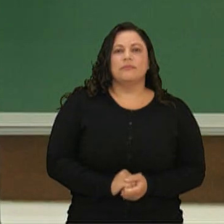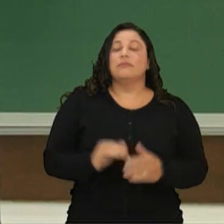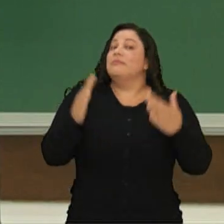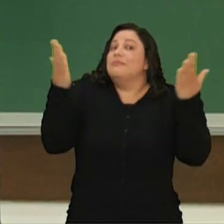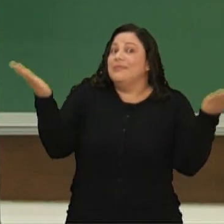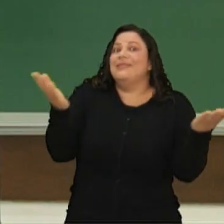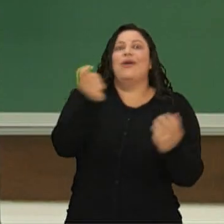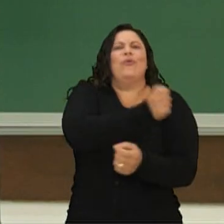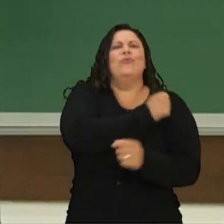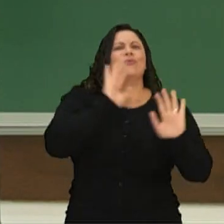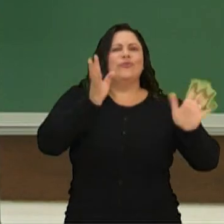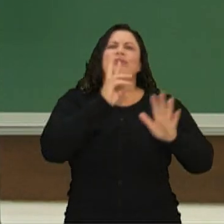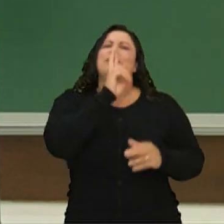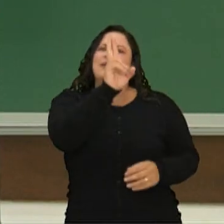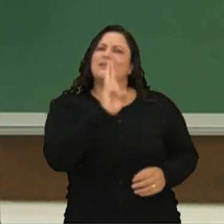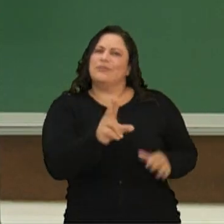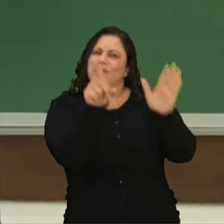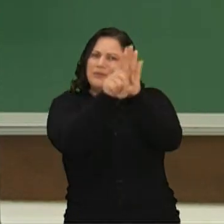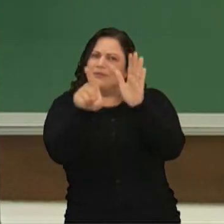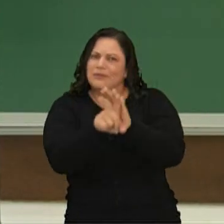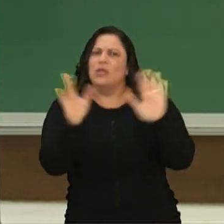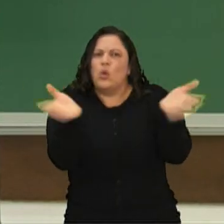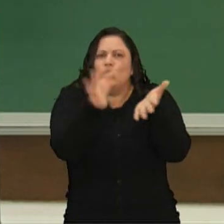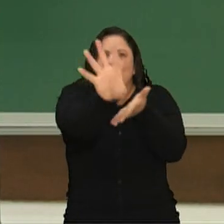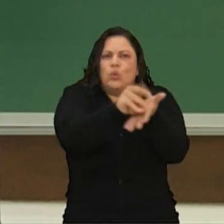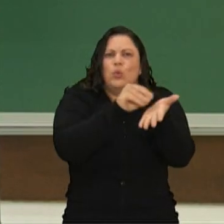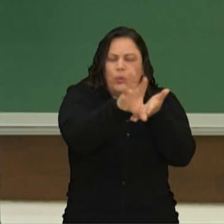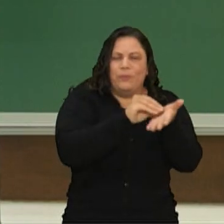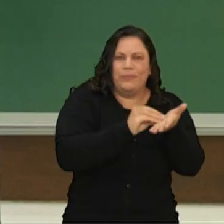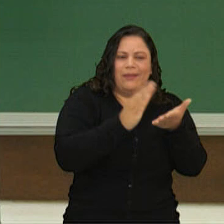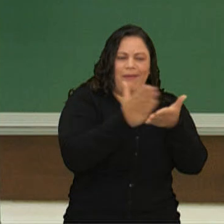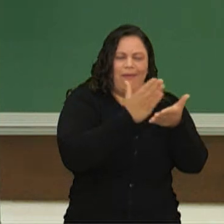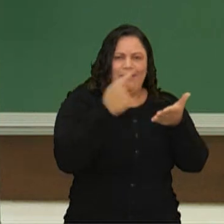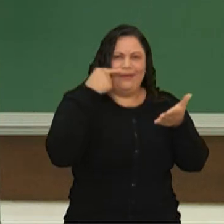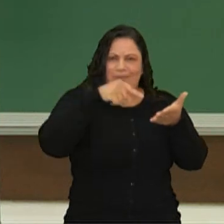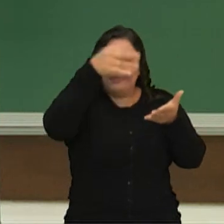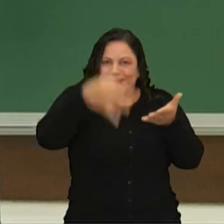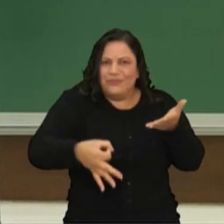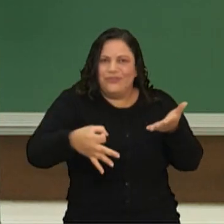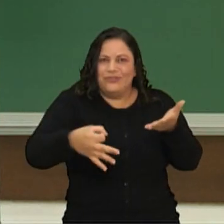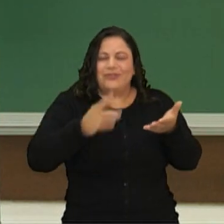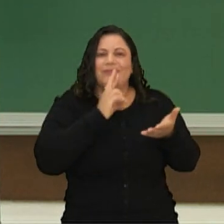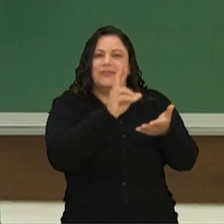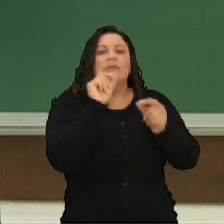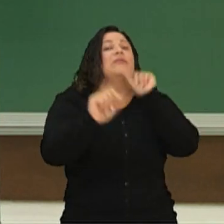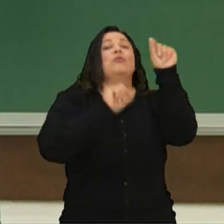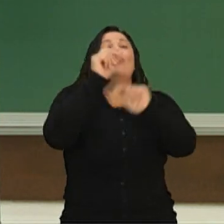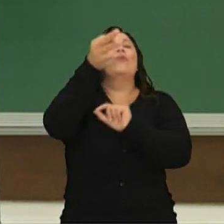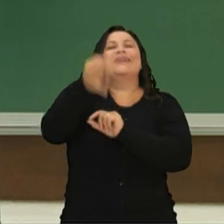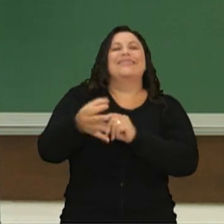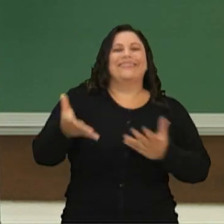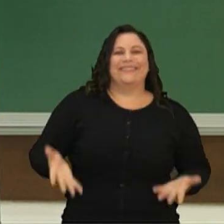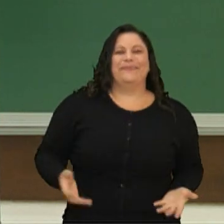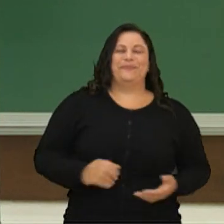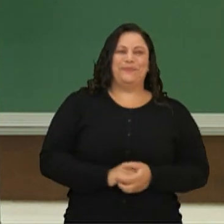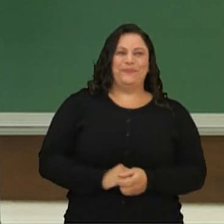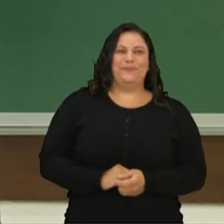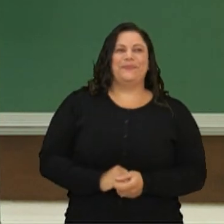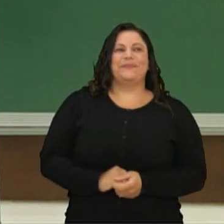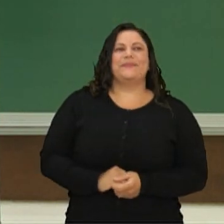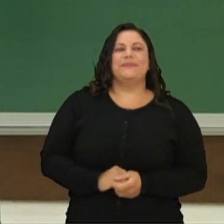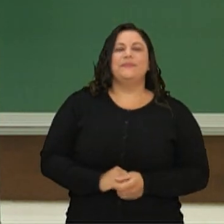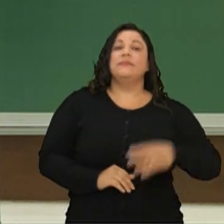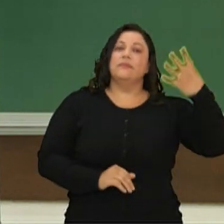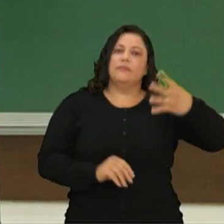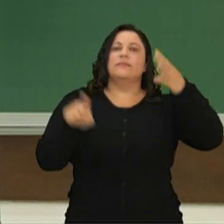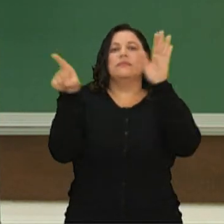Então, estudantes, vocês responderam as questões, copiaram no caderno lá certinho, fizeram lá? Vamos lá, qual que é a questão correta? Questão 4.